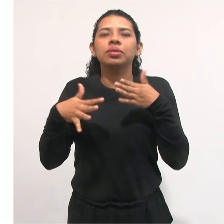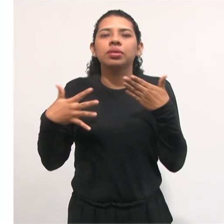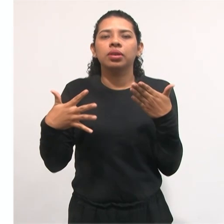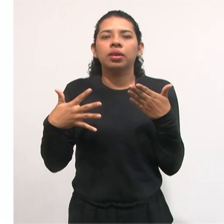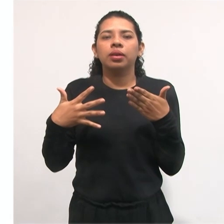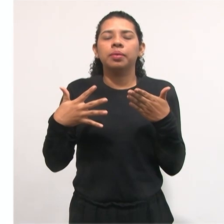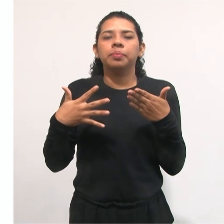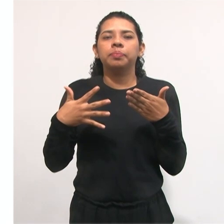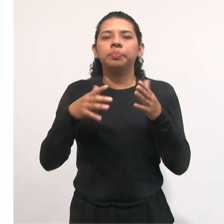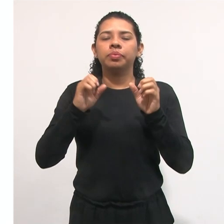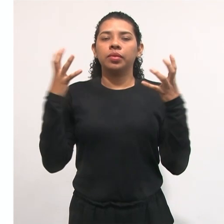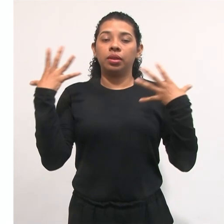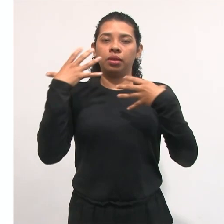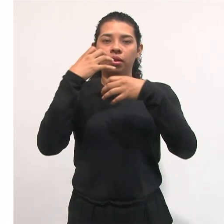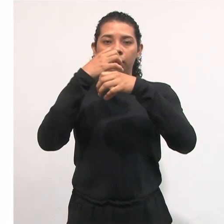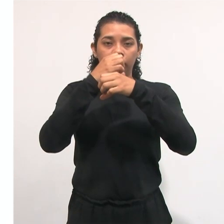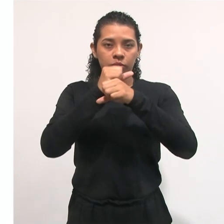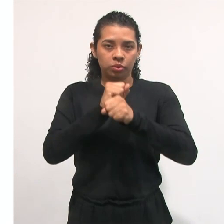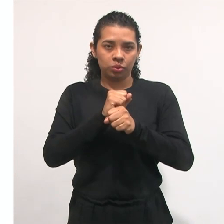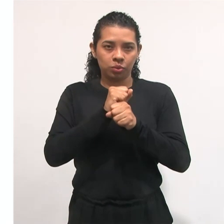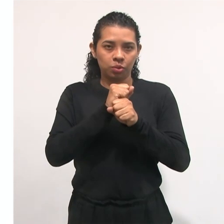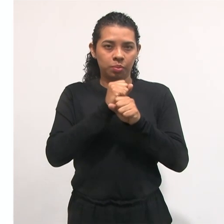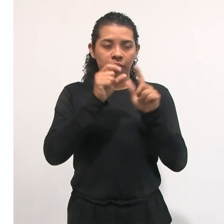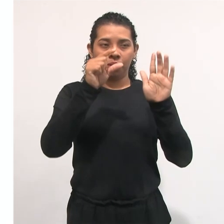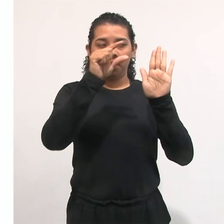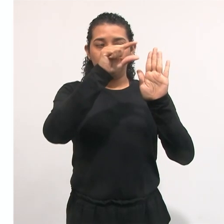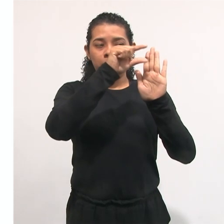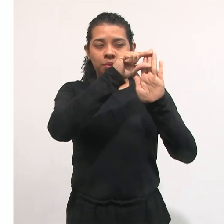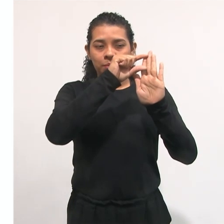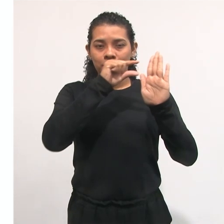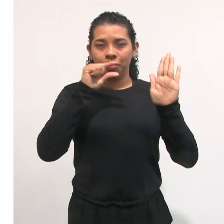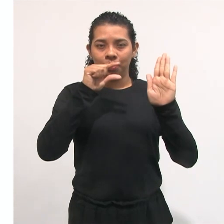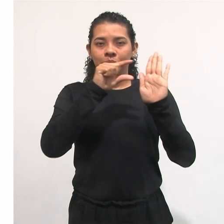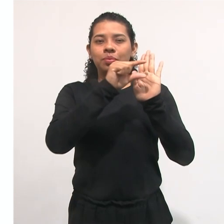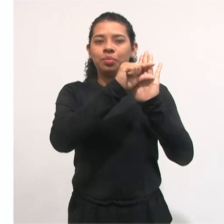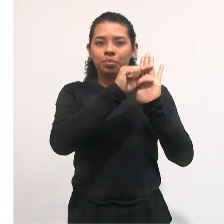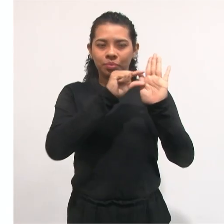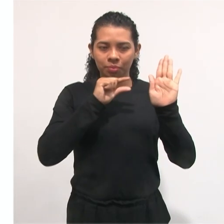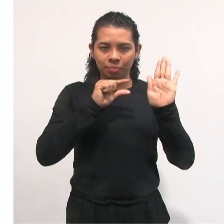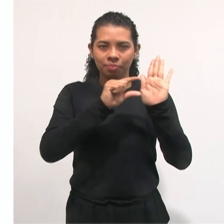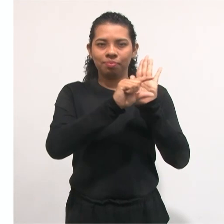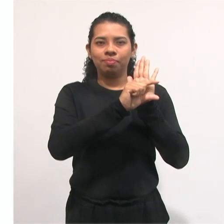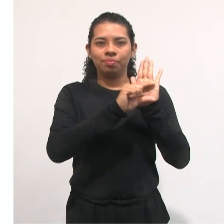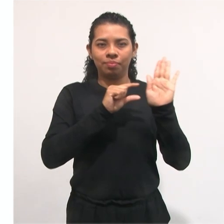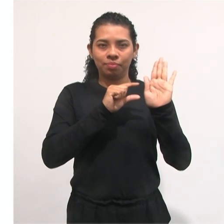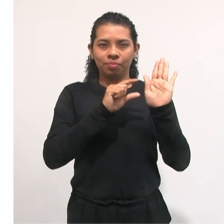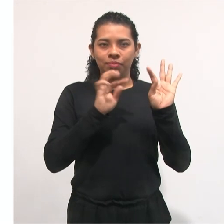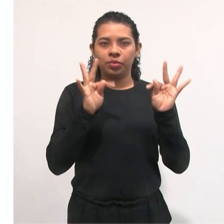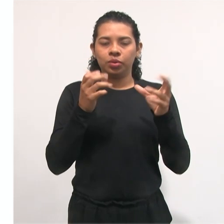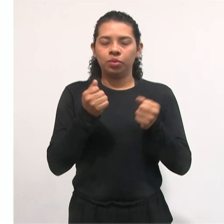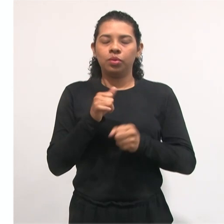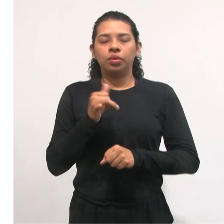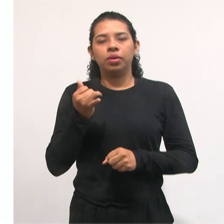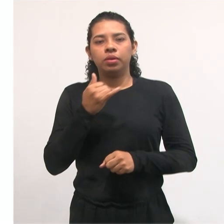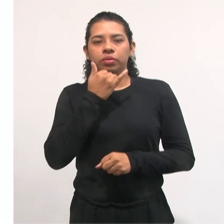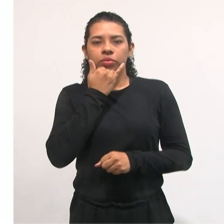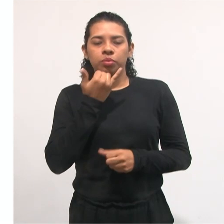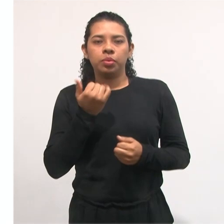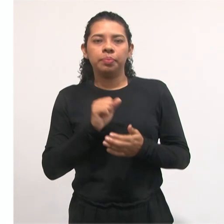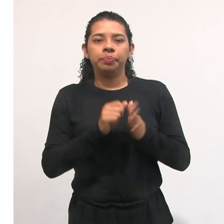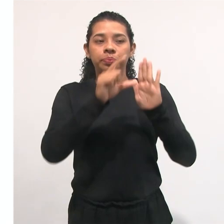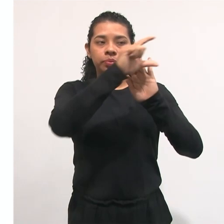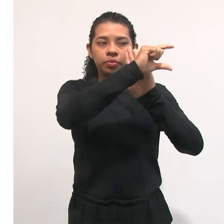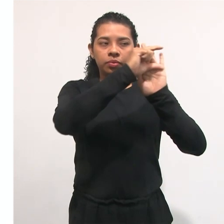17, ok? O que é o 17? O 17, ele é a soma das primeiras classes. Ele é a soma de 3